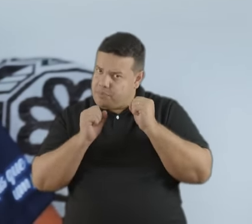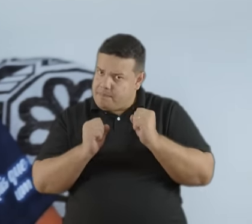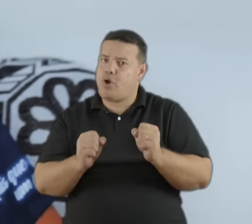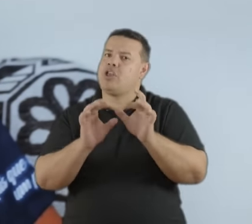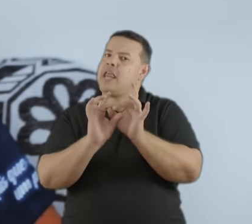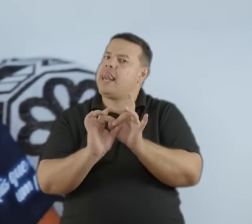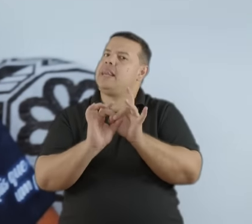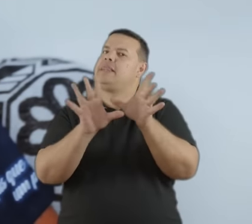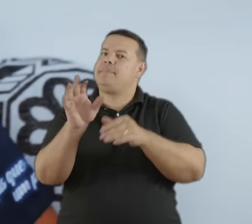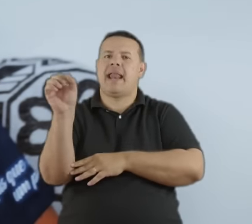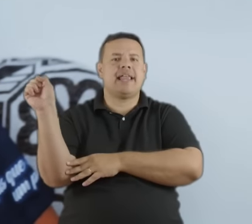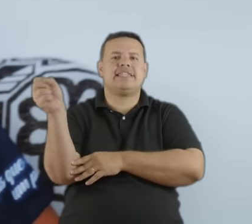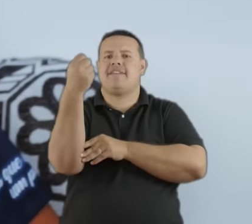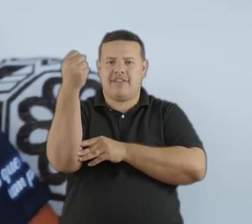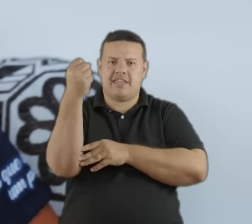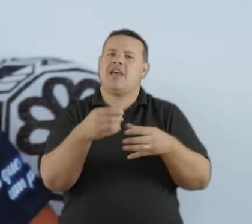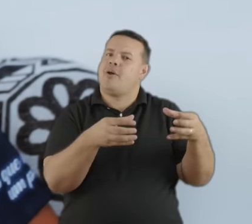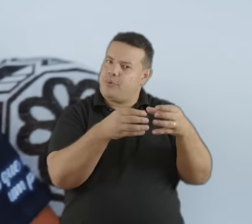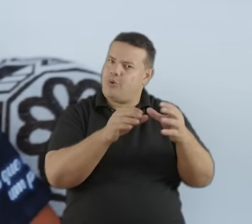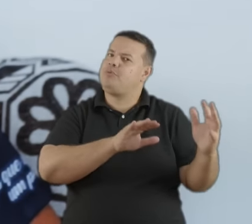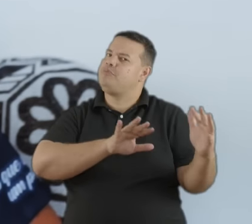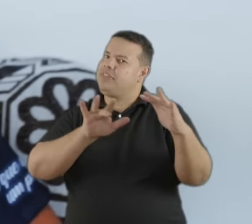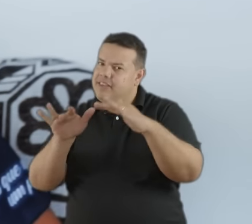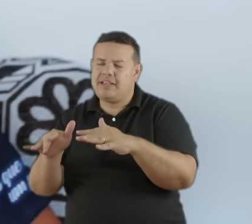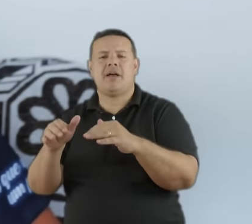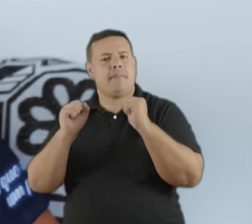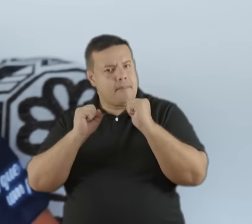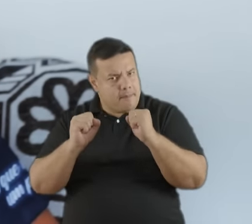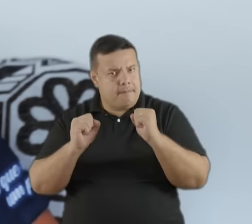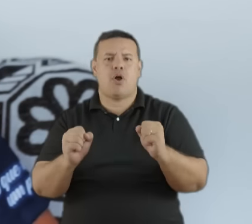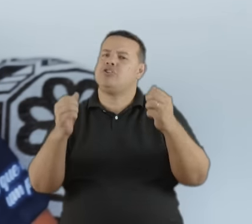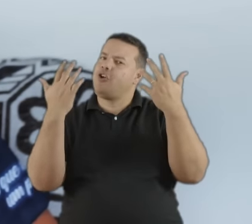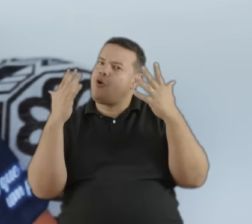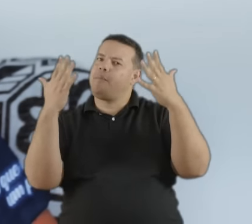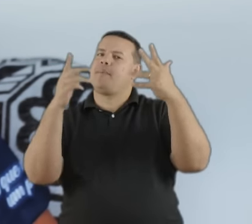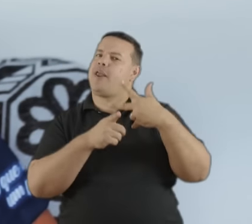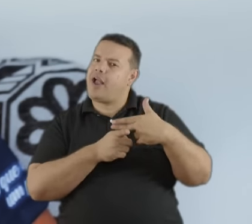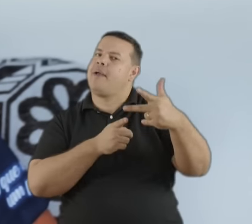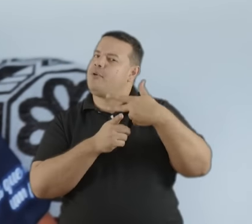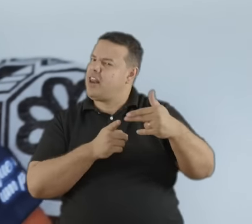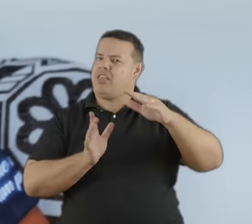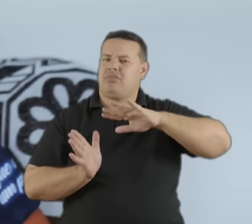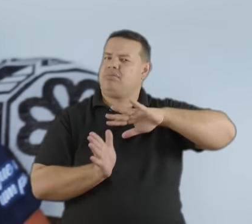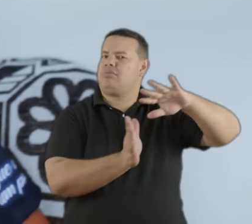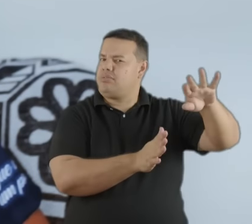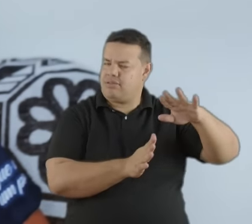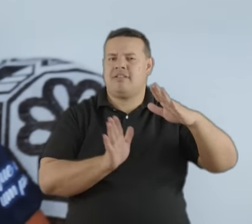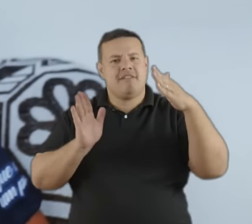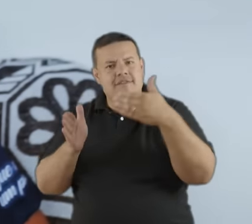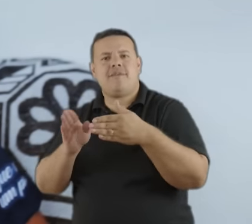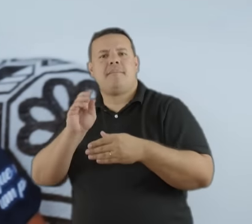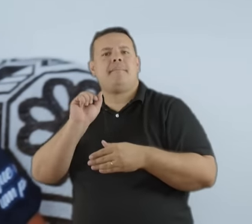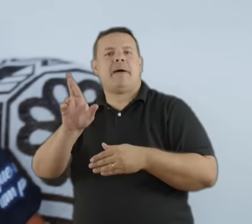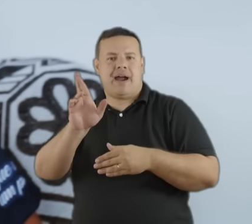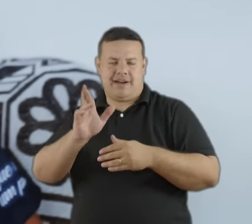pega com oficina, libere lá as caixas de cerveja, uma cervejinha para a turma. E pronto, deixa o campeonato para lá. E oficina: